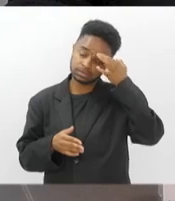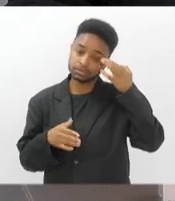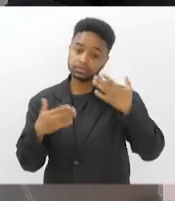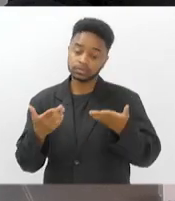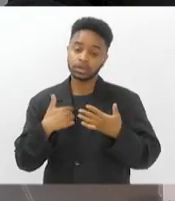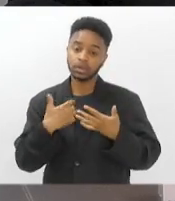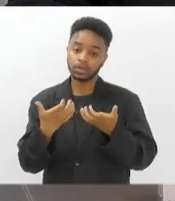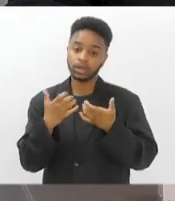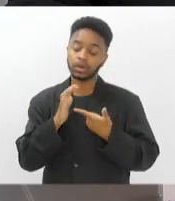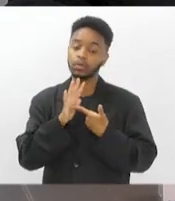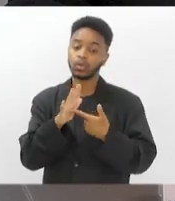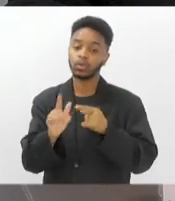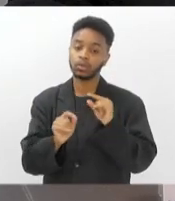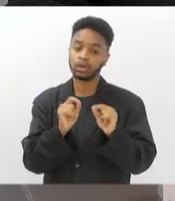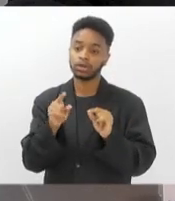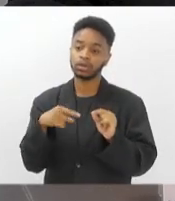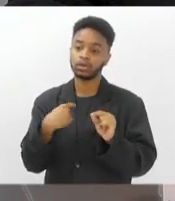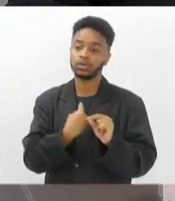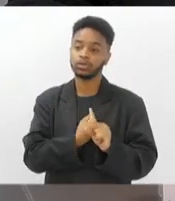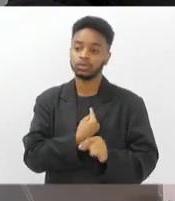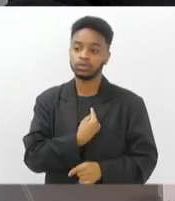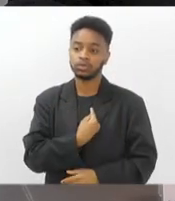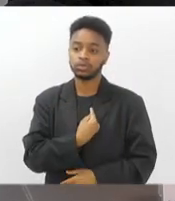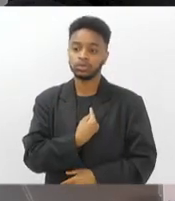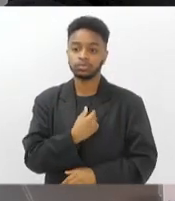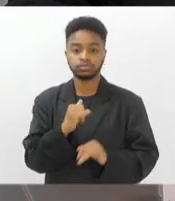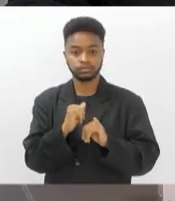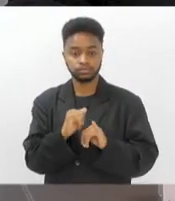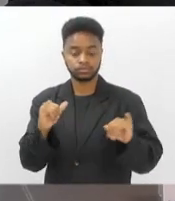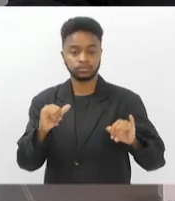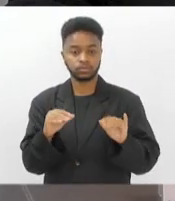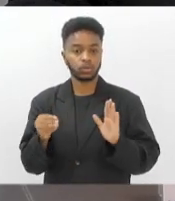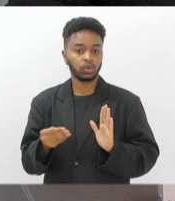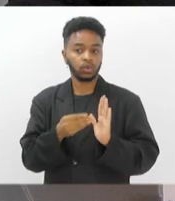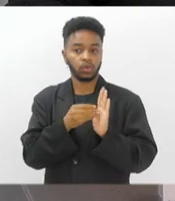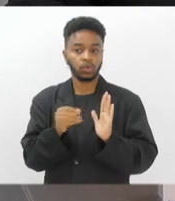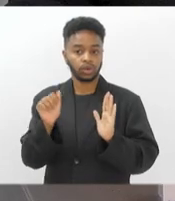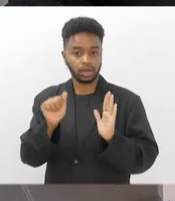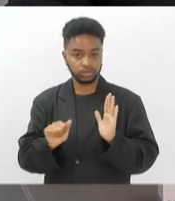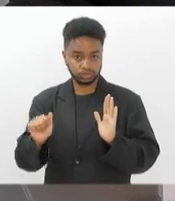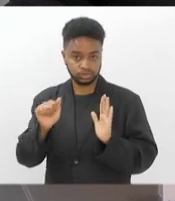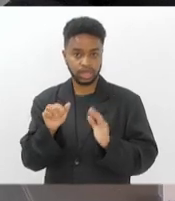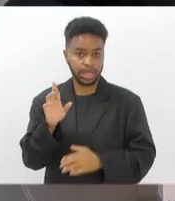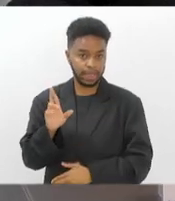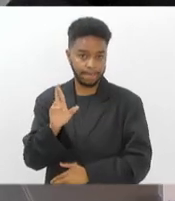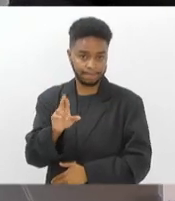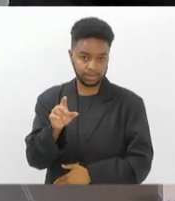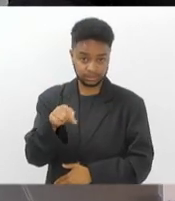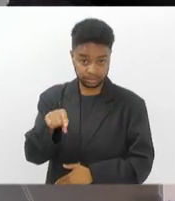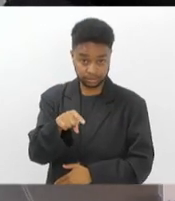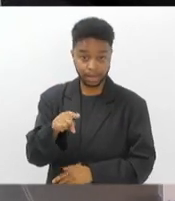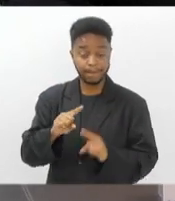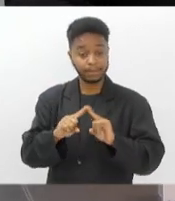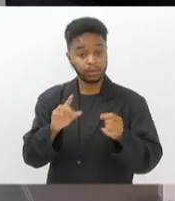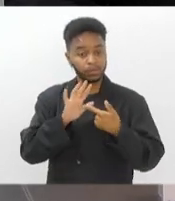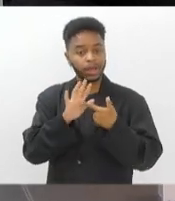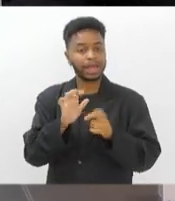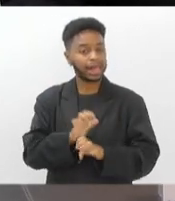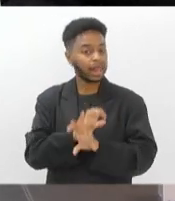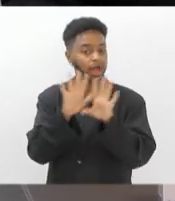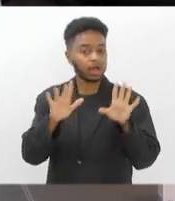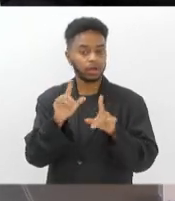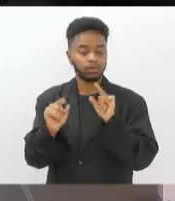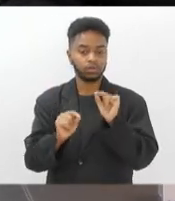claro que a gente mencionou aqui e já já colocando as associações que os representam mas deixando claro